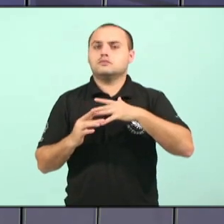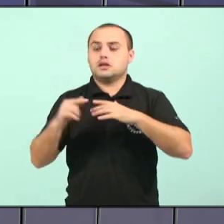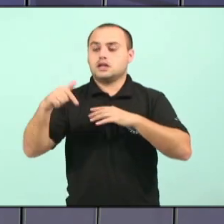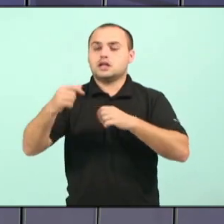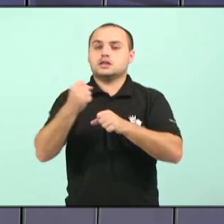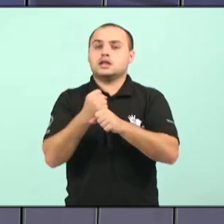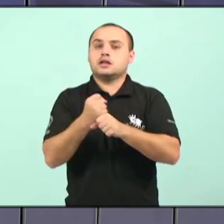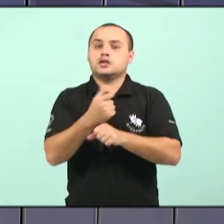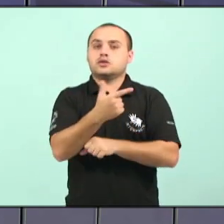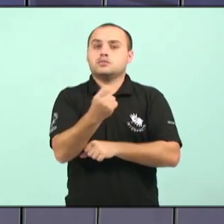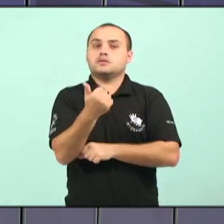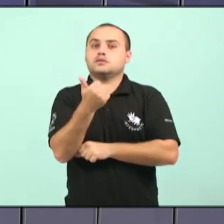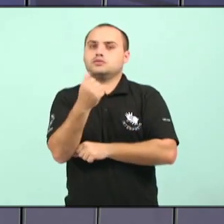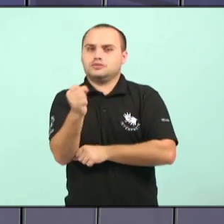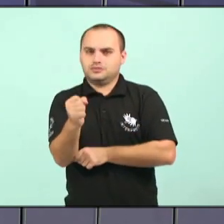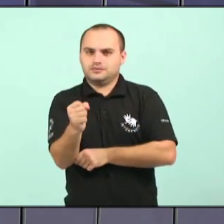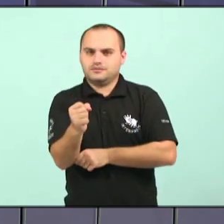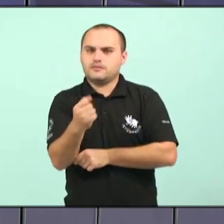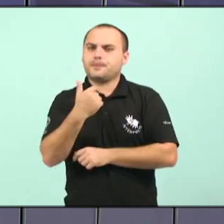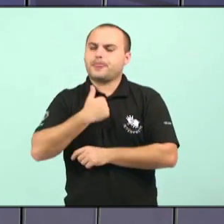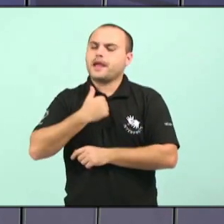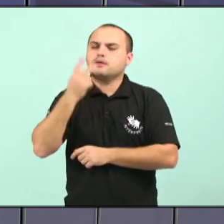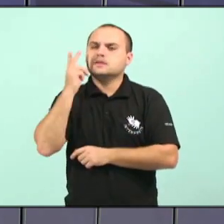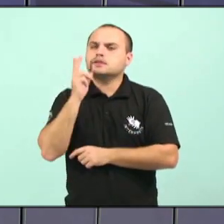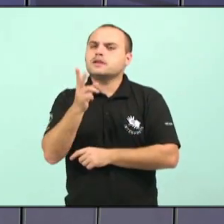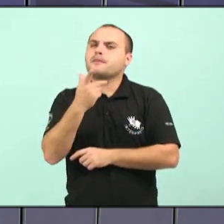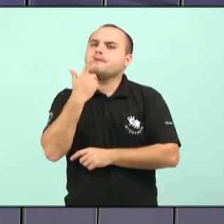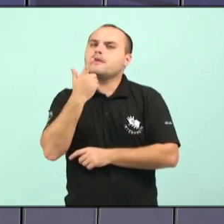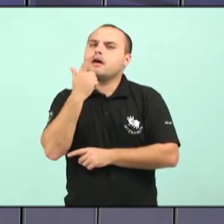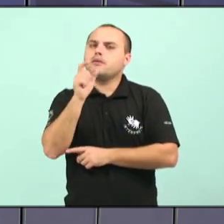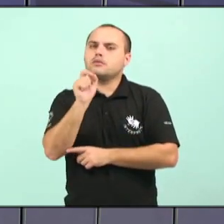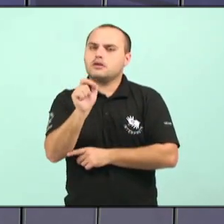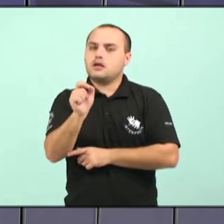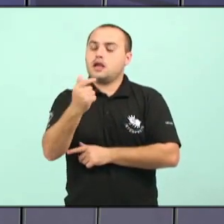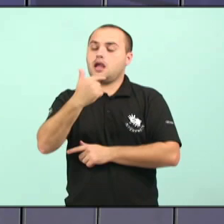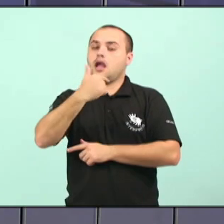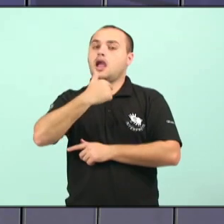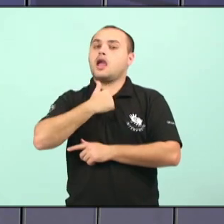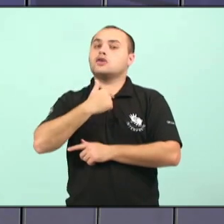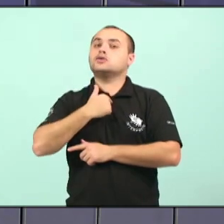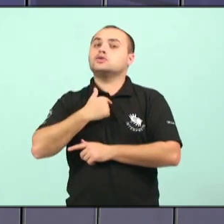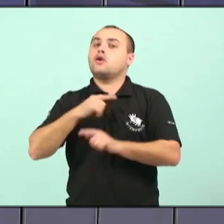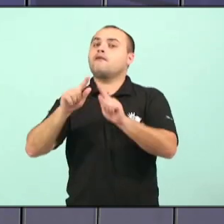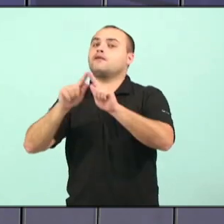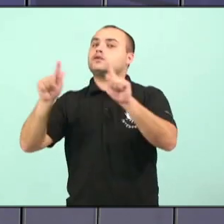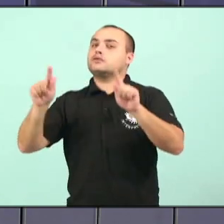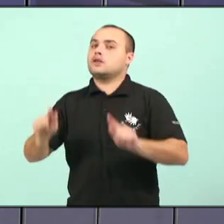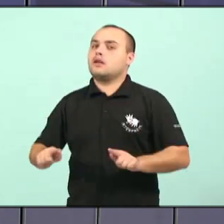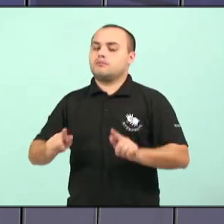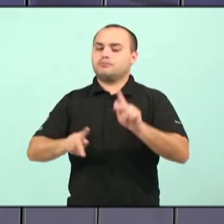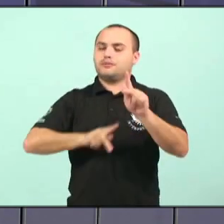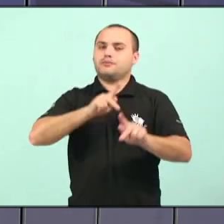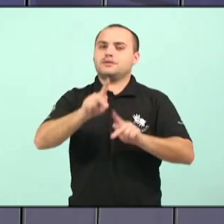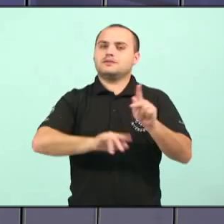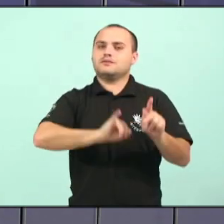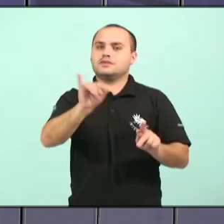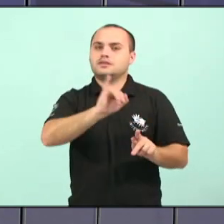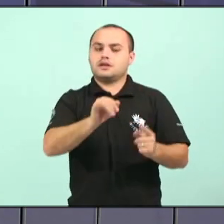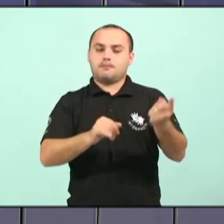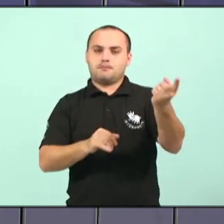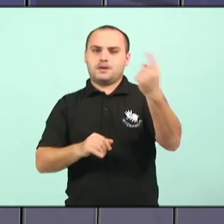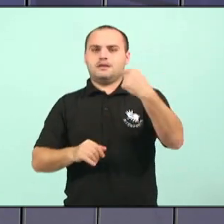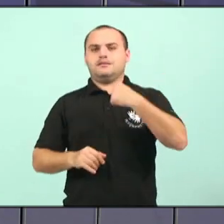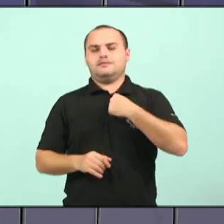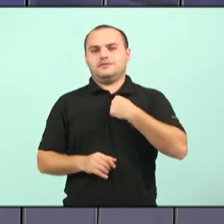ano de 2018. Né? Eu sempre coloco, sou empregado do povo de Itajaí e estou sempre predisposto